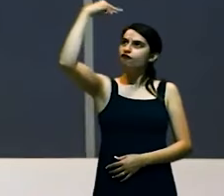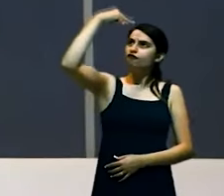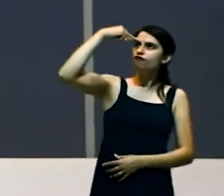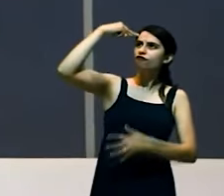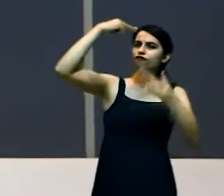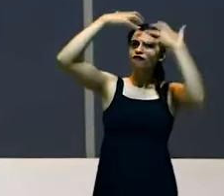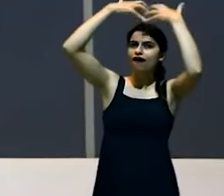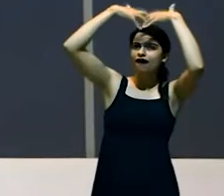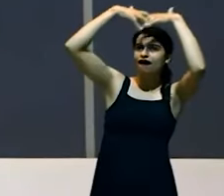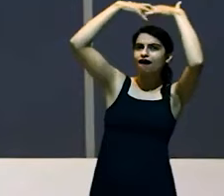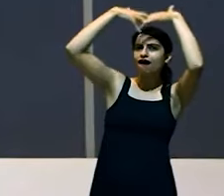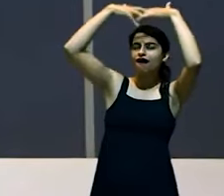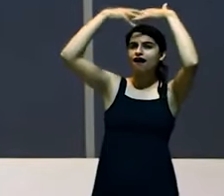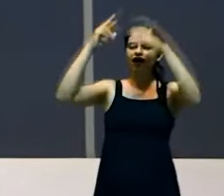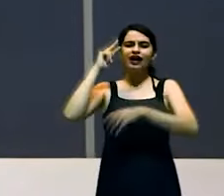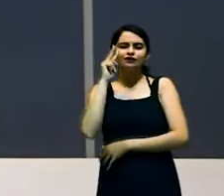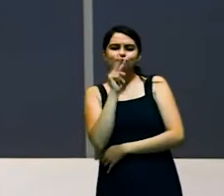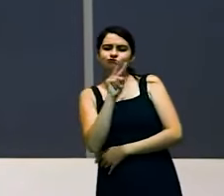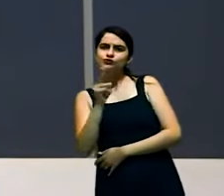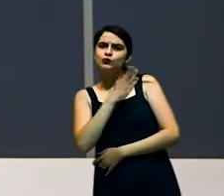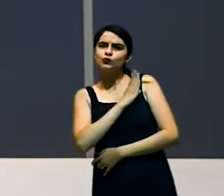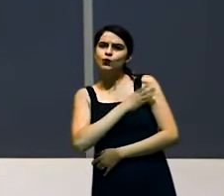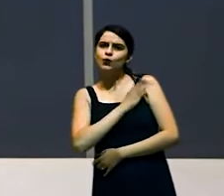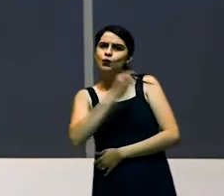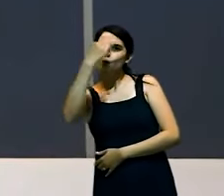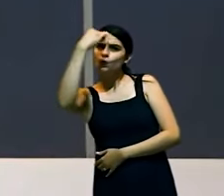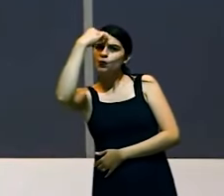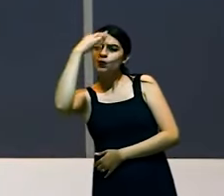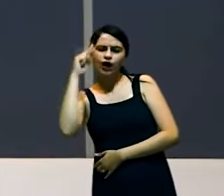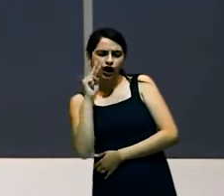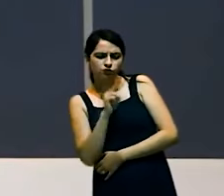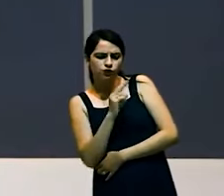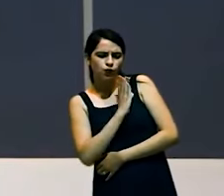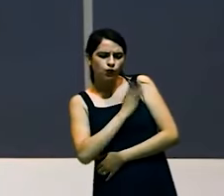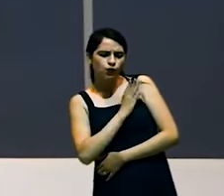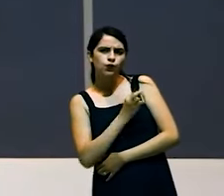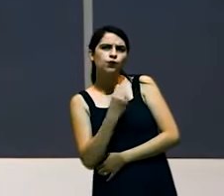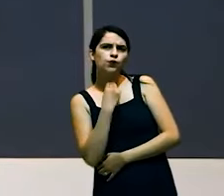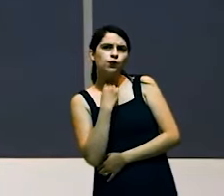E Ele viu no coração daquelas duas mulheres, em um mesmo cenário.